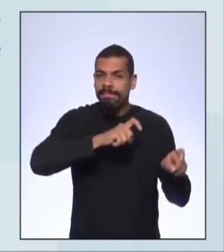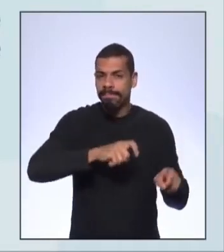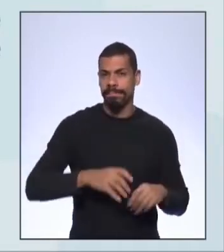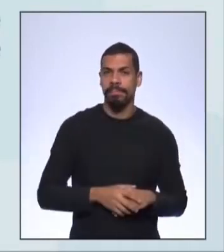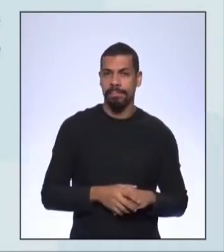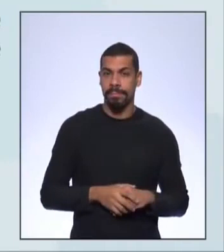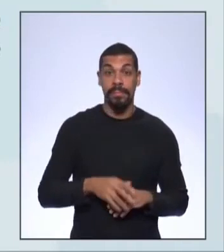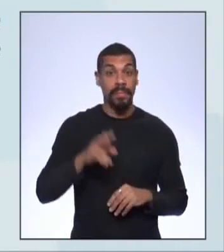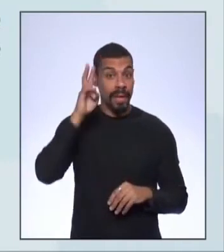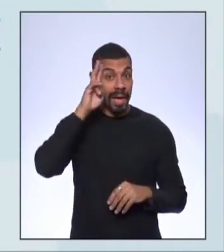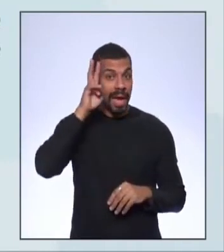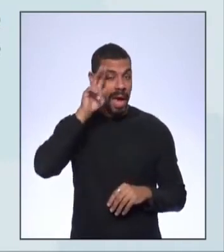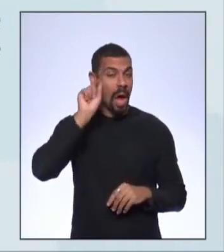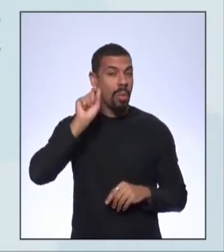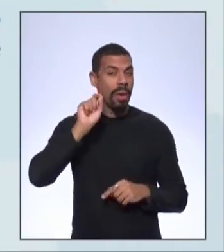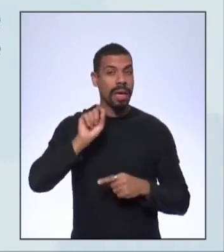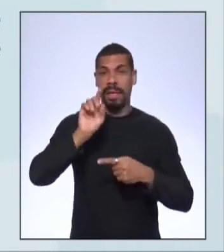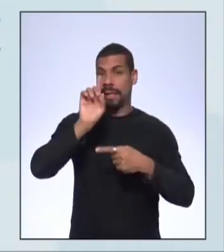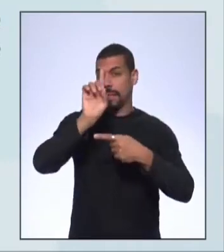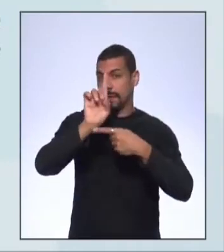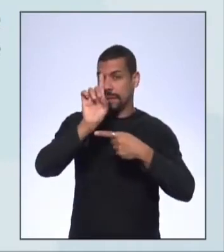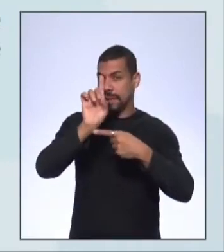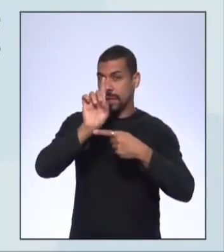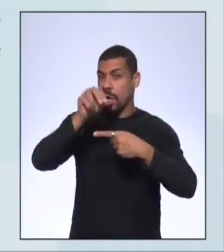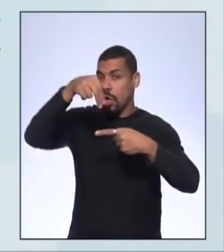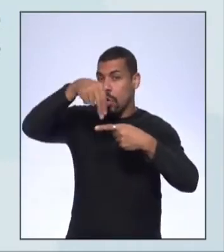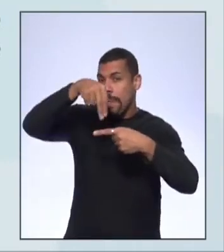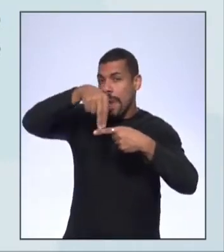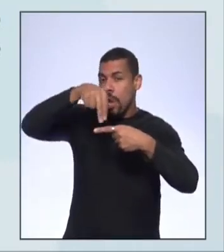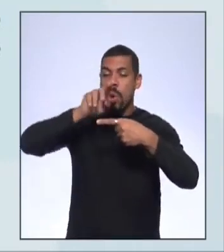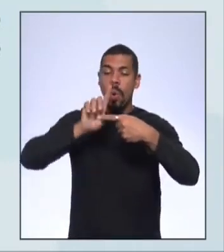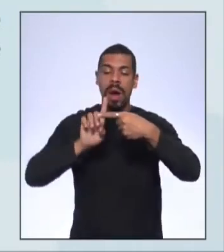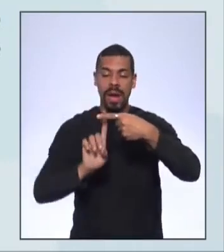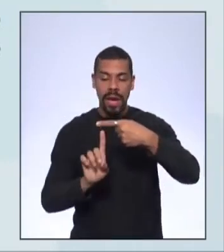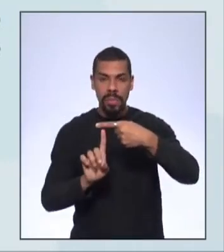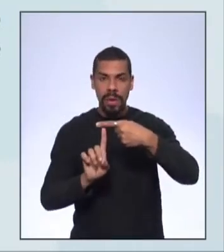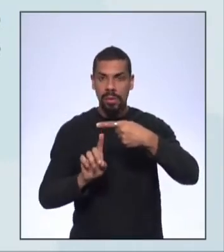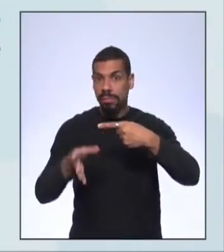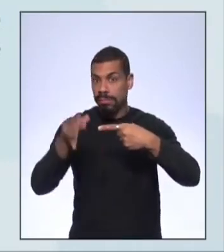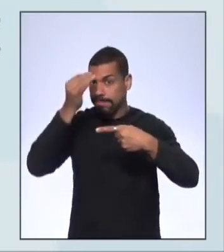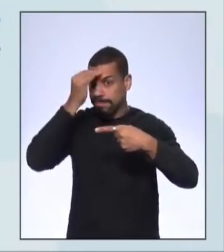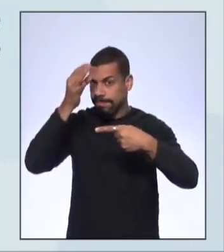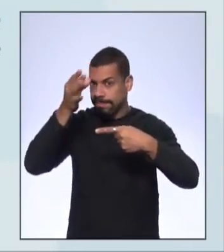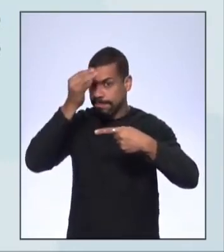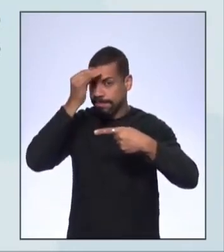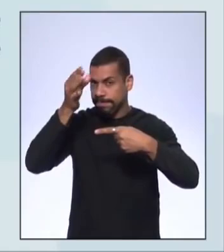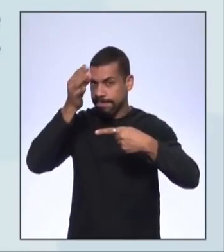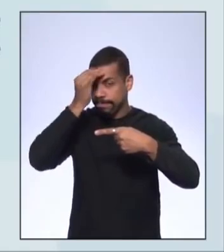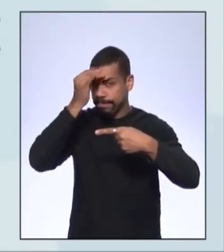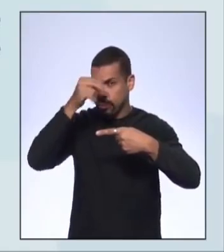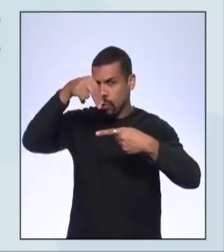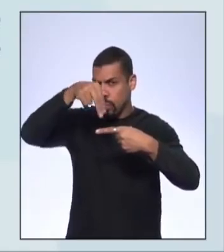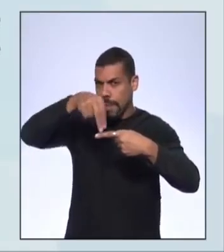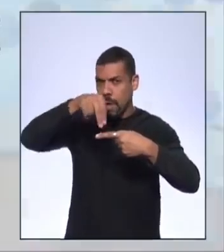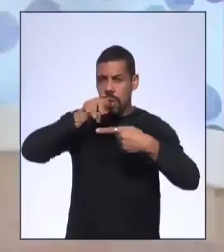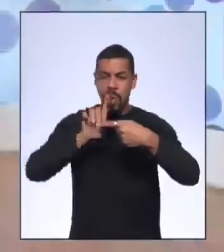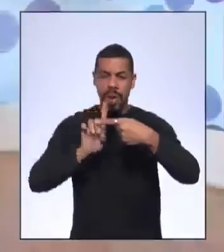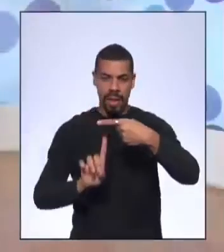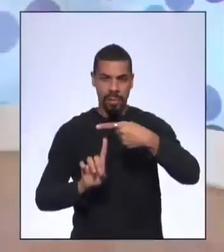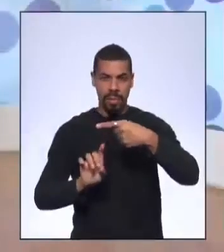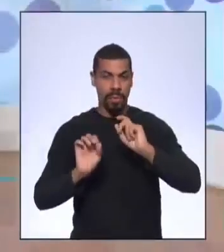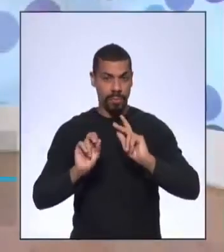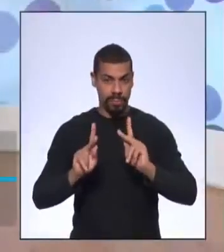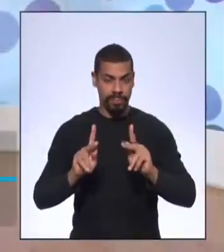numerador e quem vai no denominador. Basicamente, você vai fazer a fração com esses dois números. A habilidade dessa